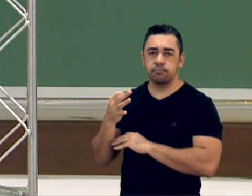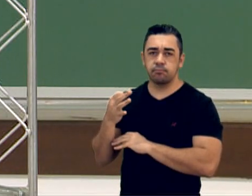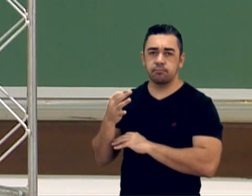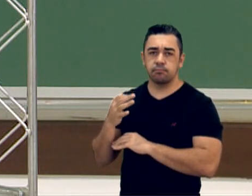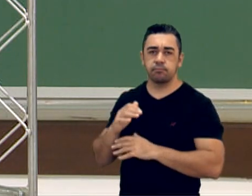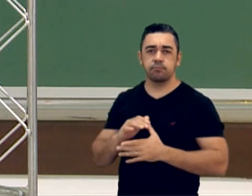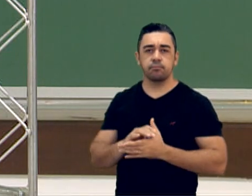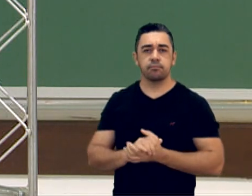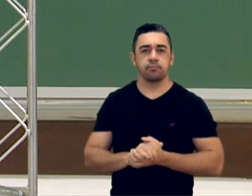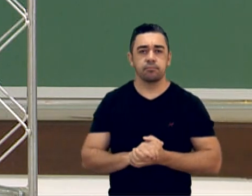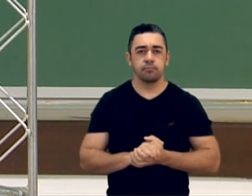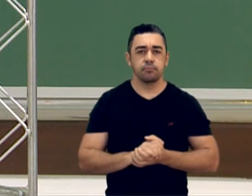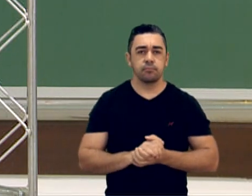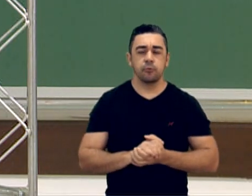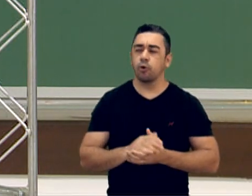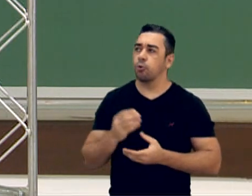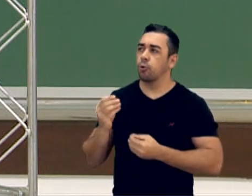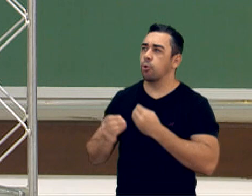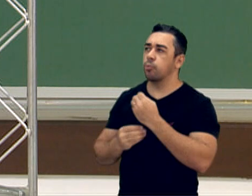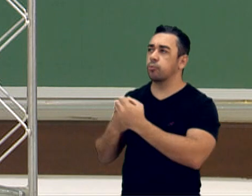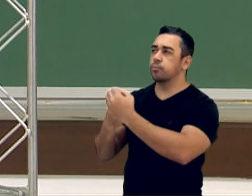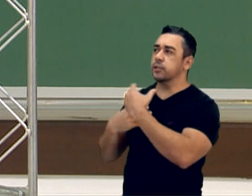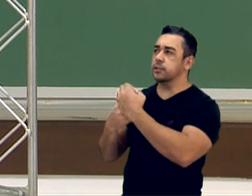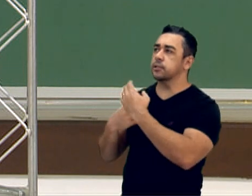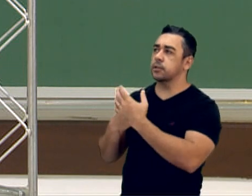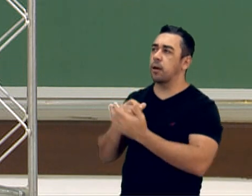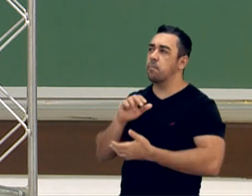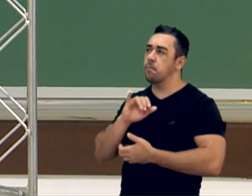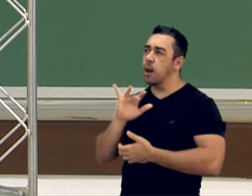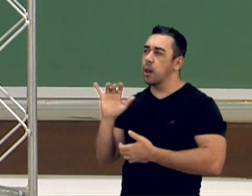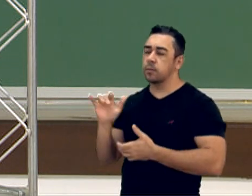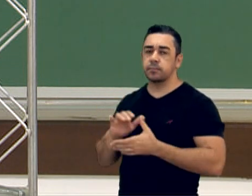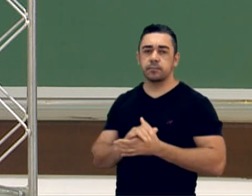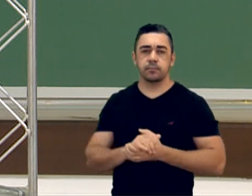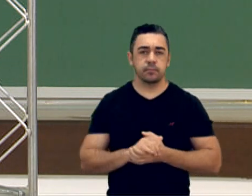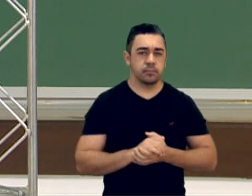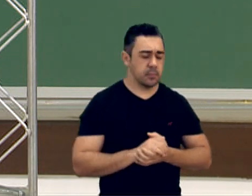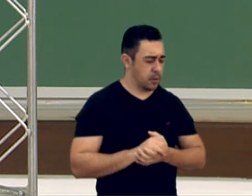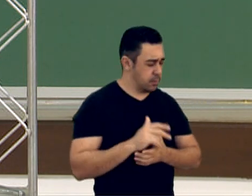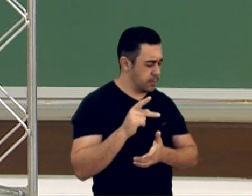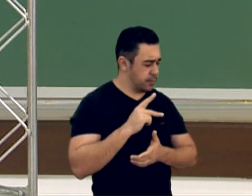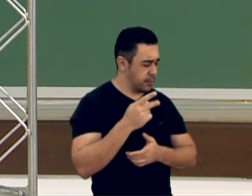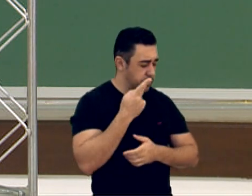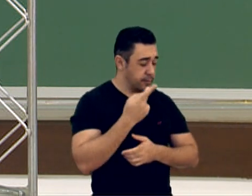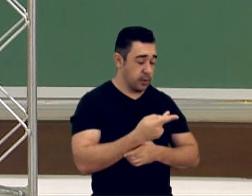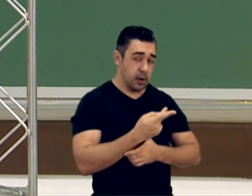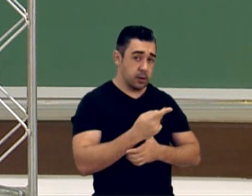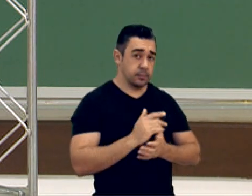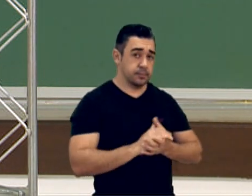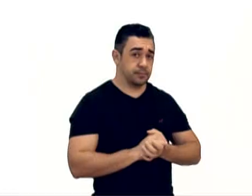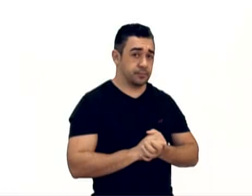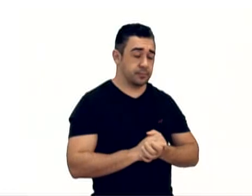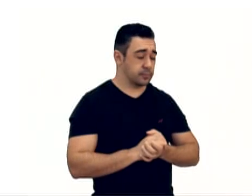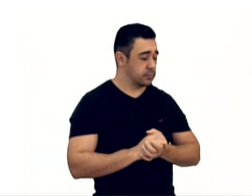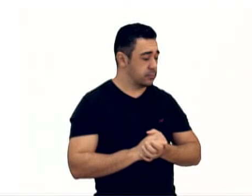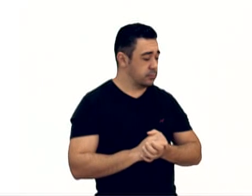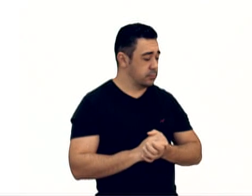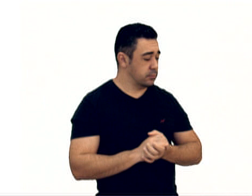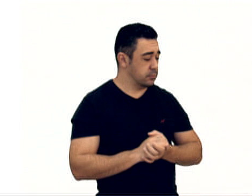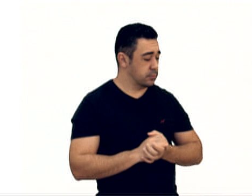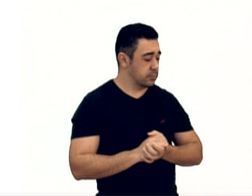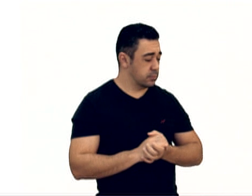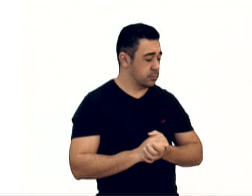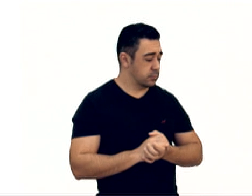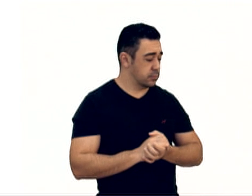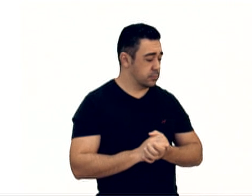para ensinar a forma de soletrar. E aí ela diz, she spells you para you, she